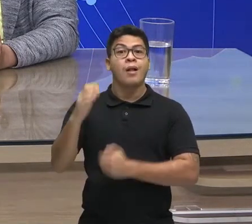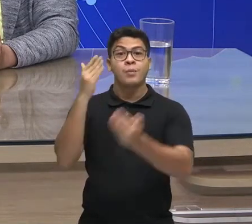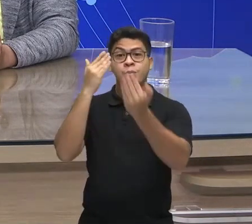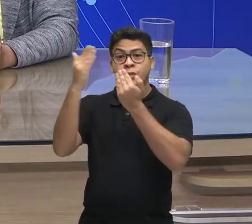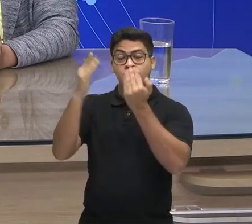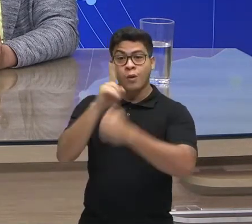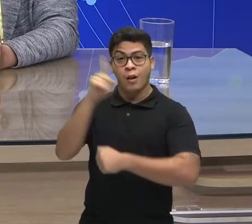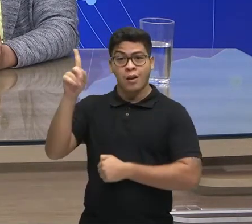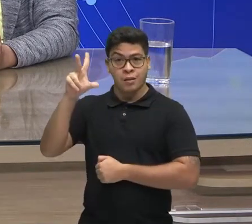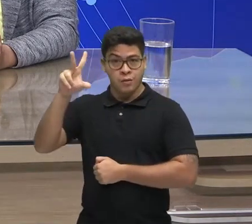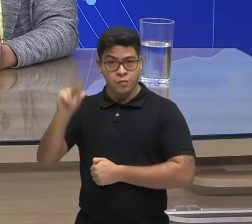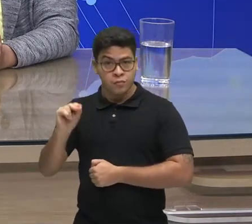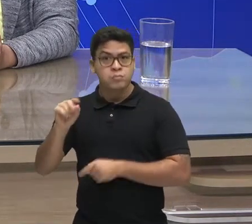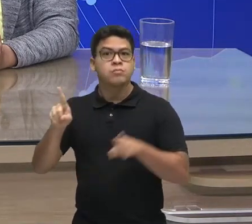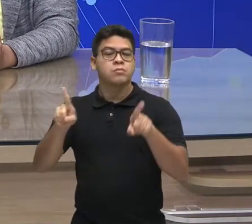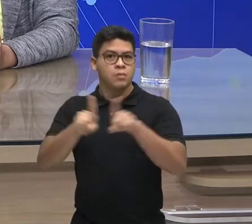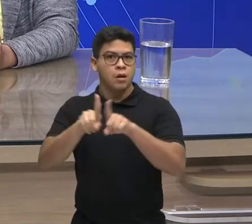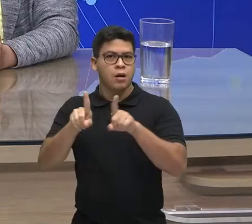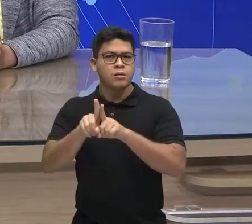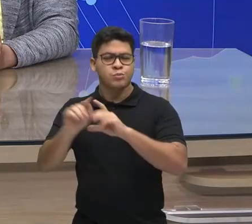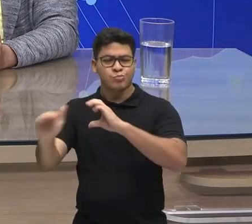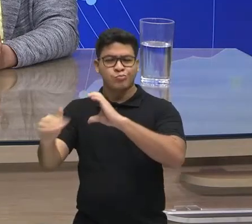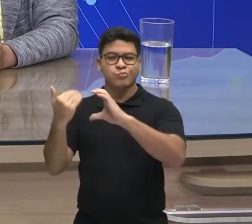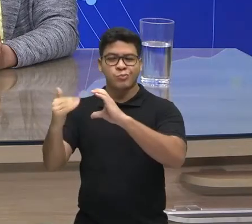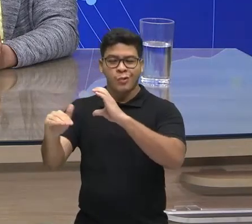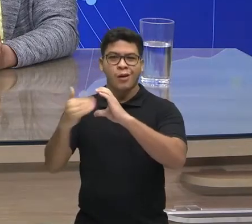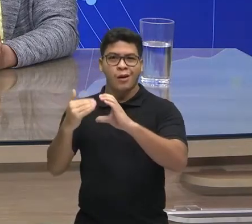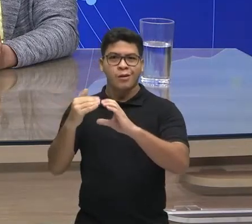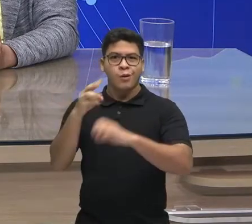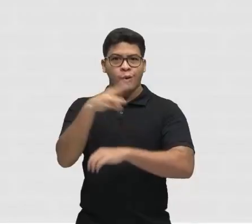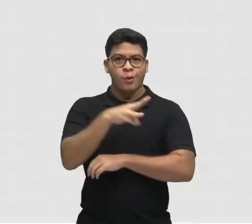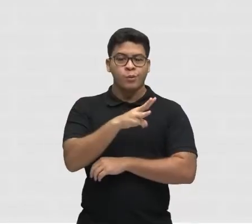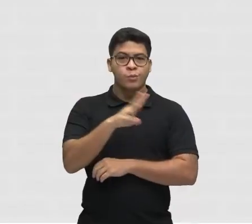Então, mandem as perguntas para o nosso e-mail